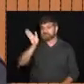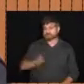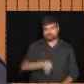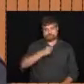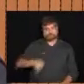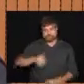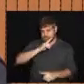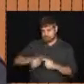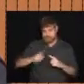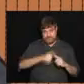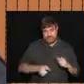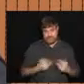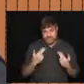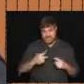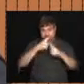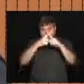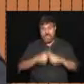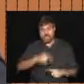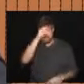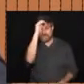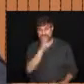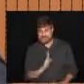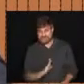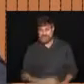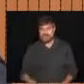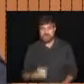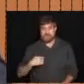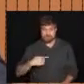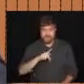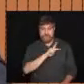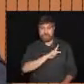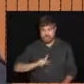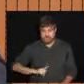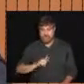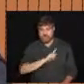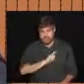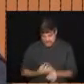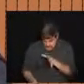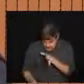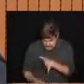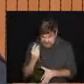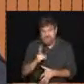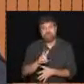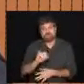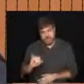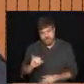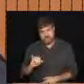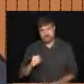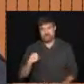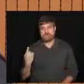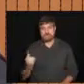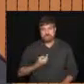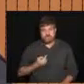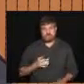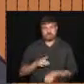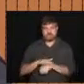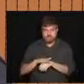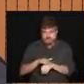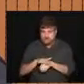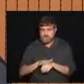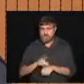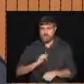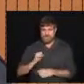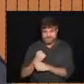as competições nacionais, mas pelo jeito nós teremos o jogo ainda, né? Nós estamos falando com as forças